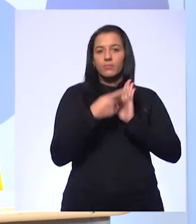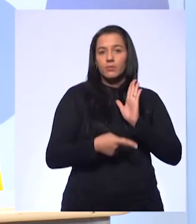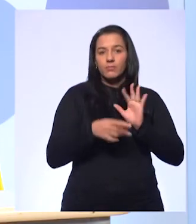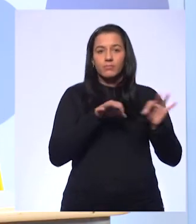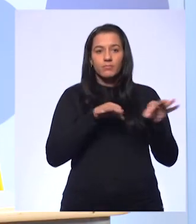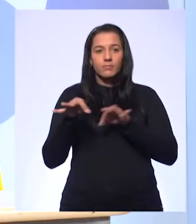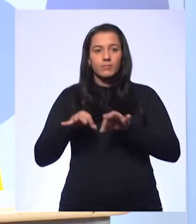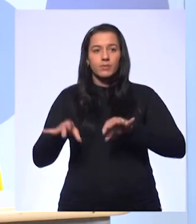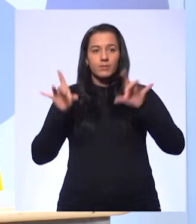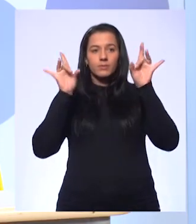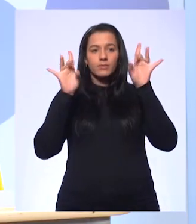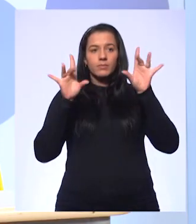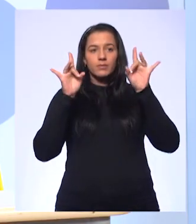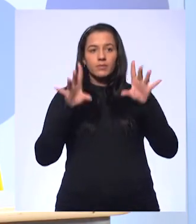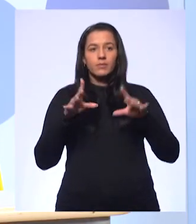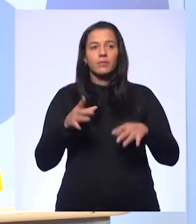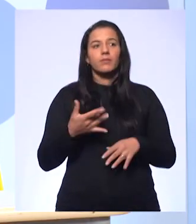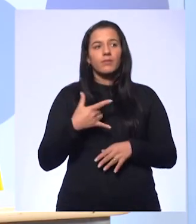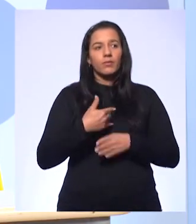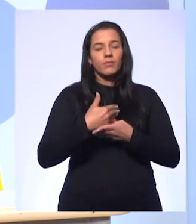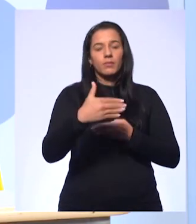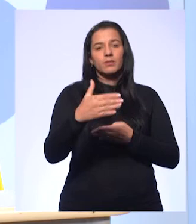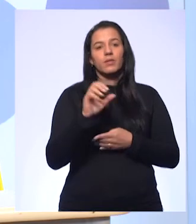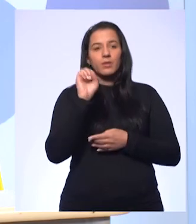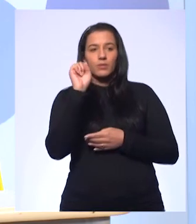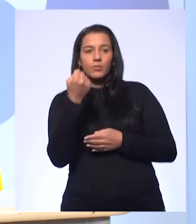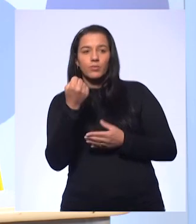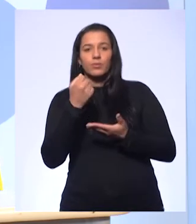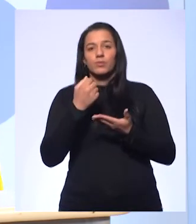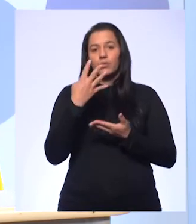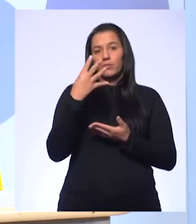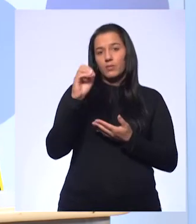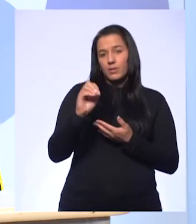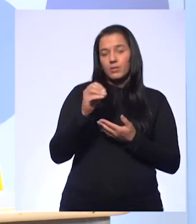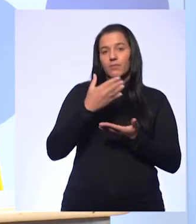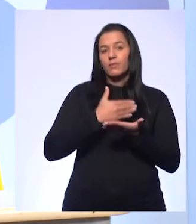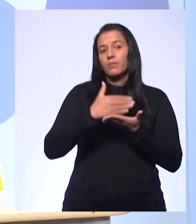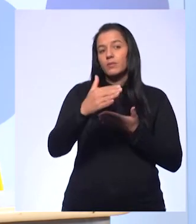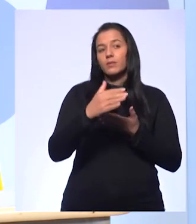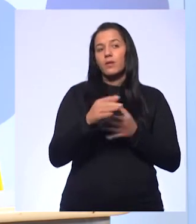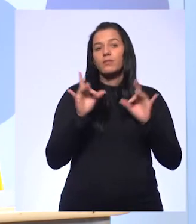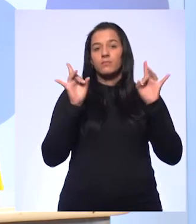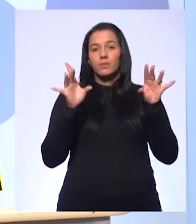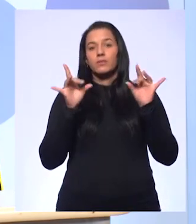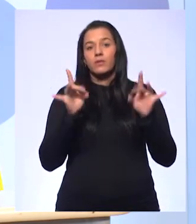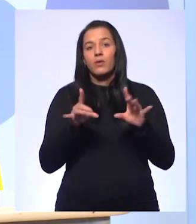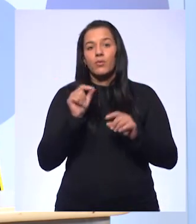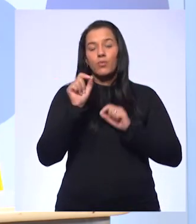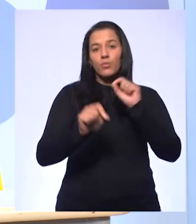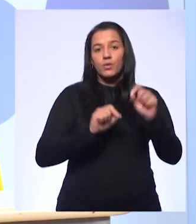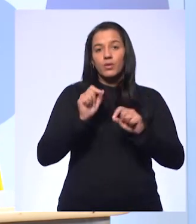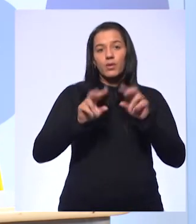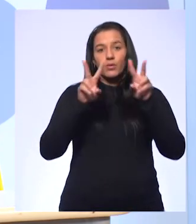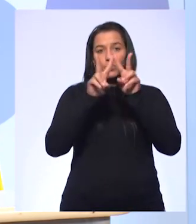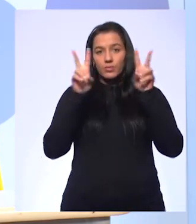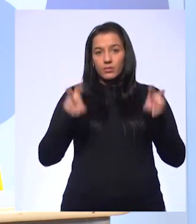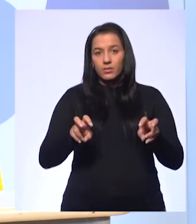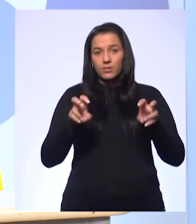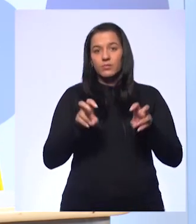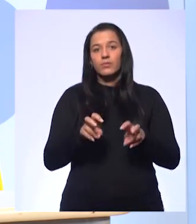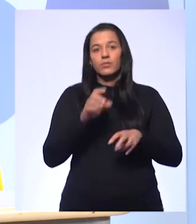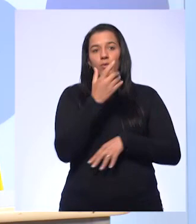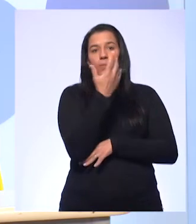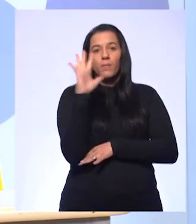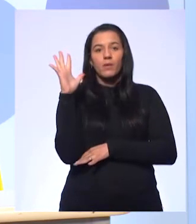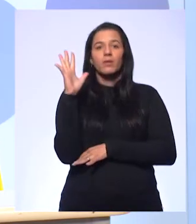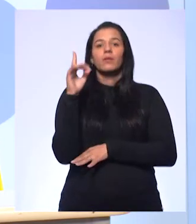especial do Enem, que vai começar ali por volta das 8h40 da manhã, teremos uma programação especial falando do tema meio